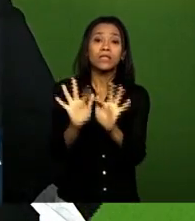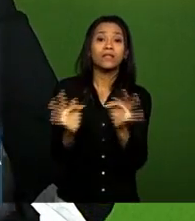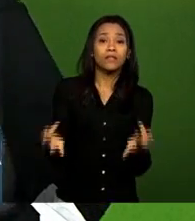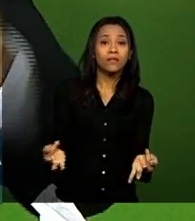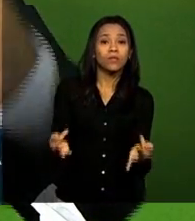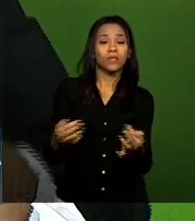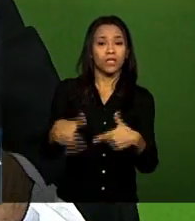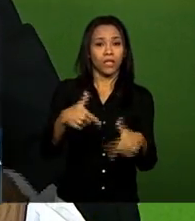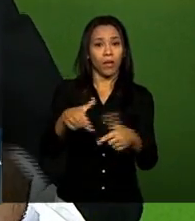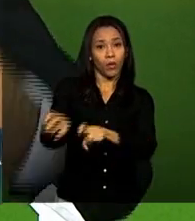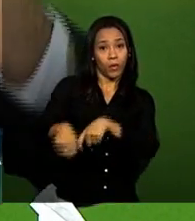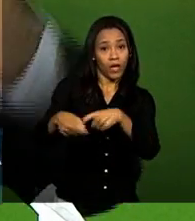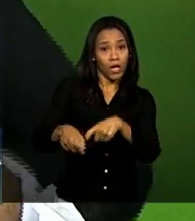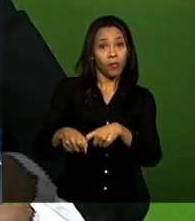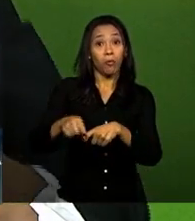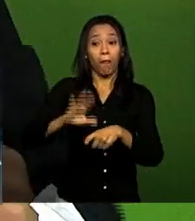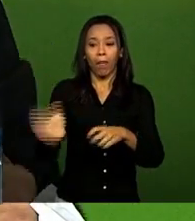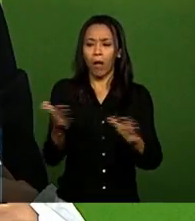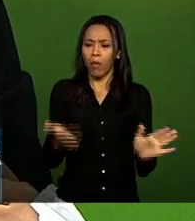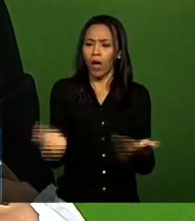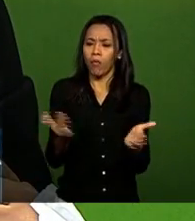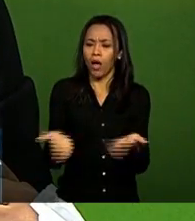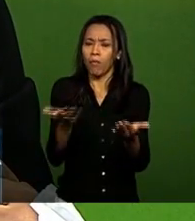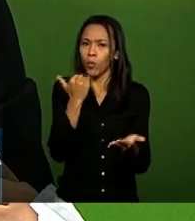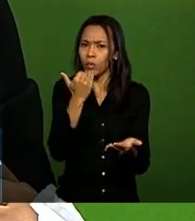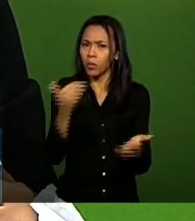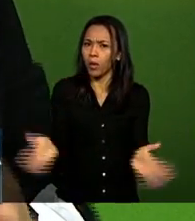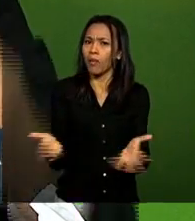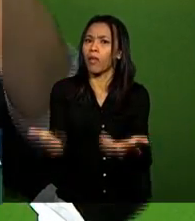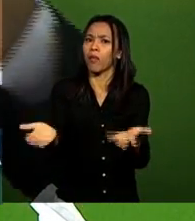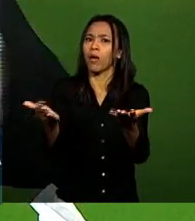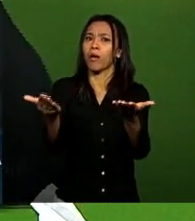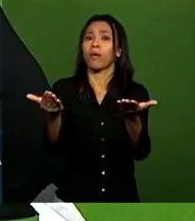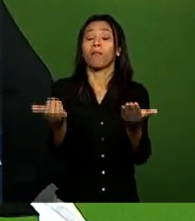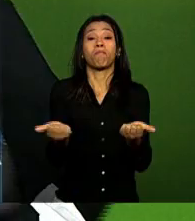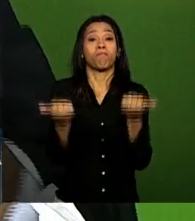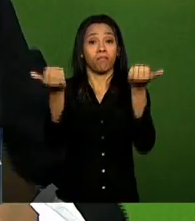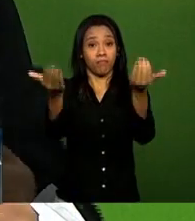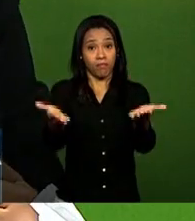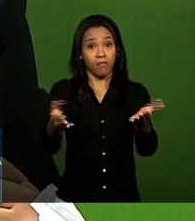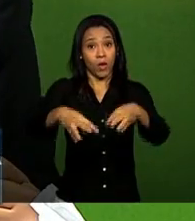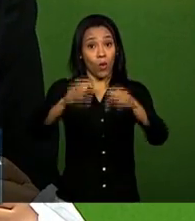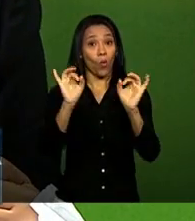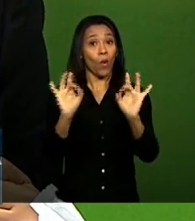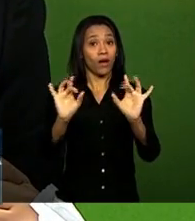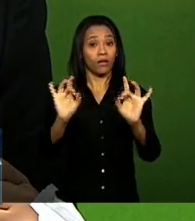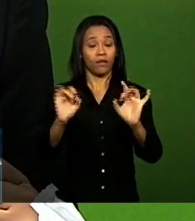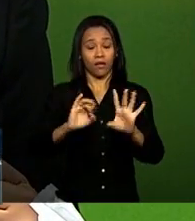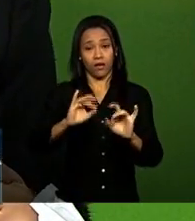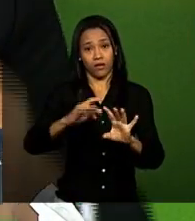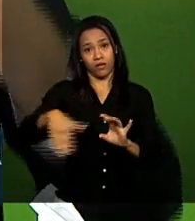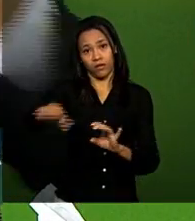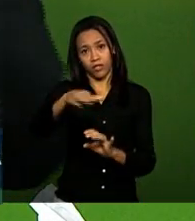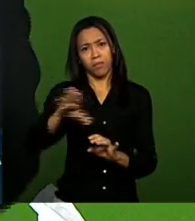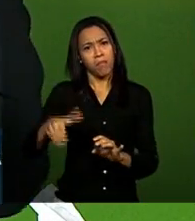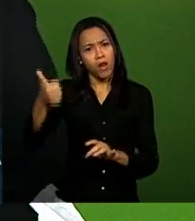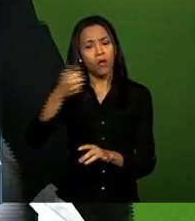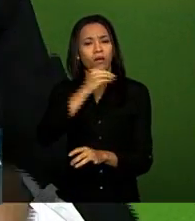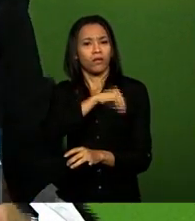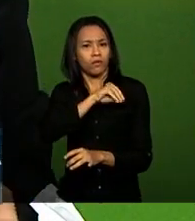produzam cada vez mais alimentos com qualidade pro povo brasileiro melhorem a sua qualidade de vida e a sua renda